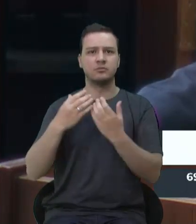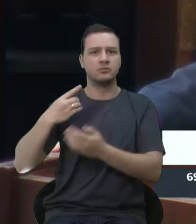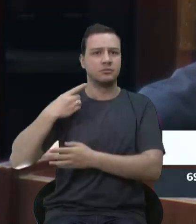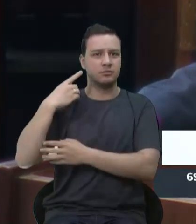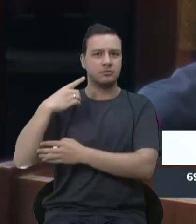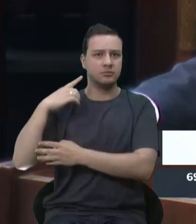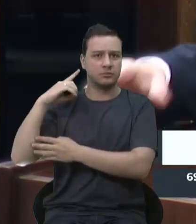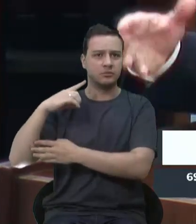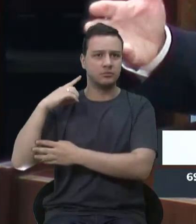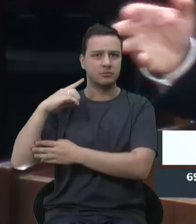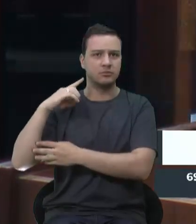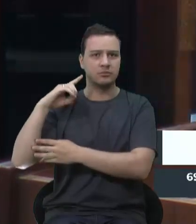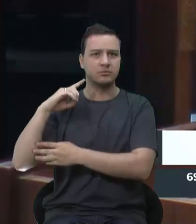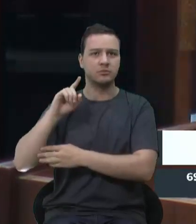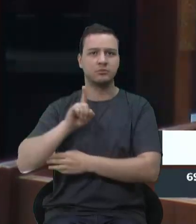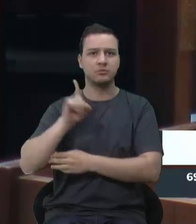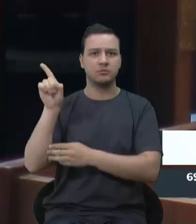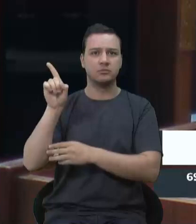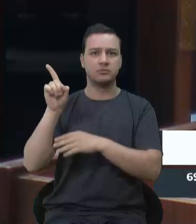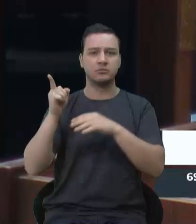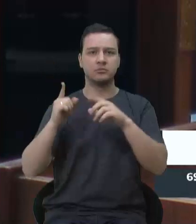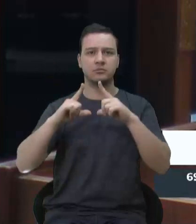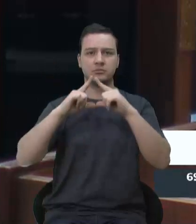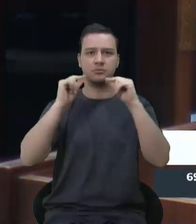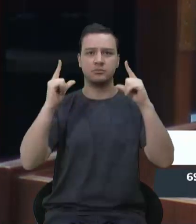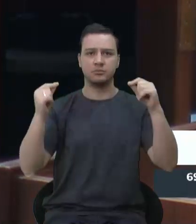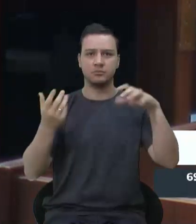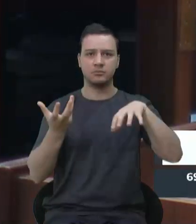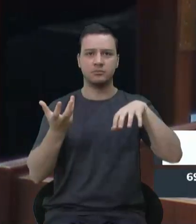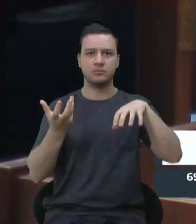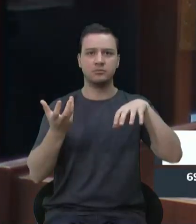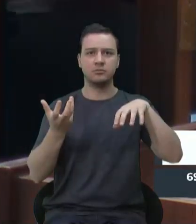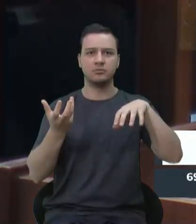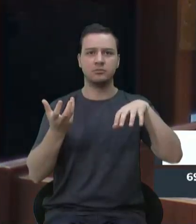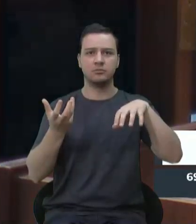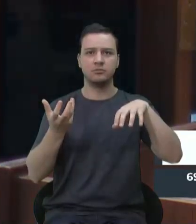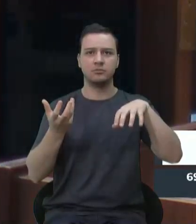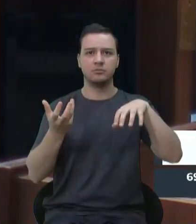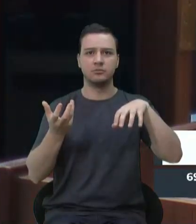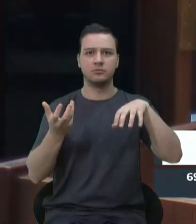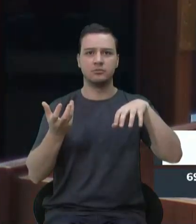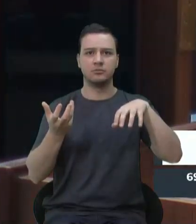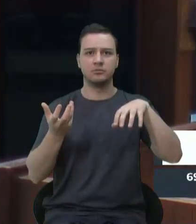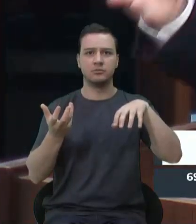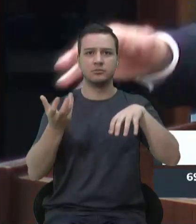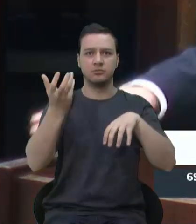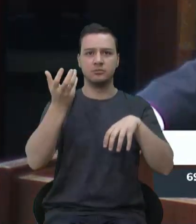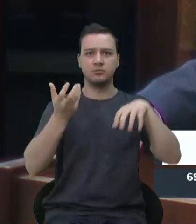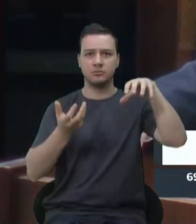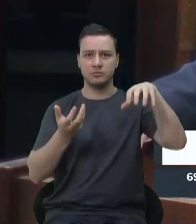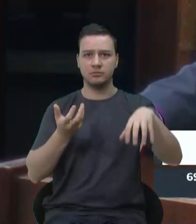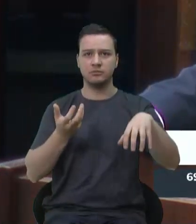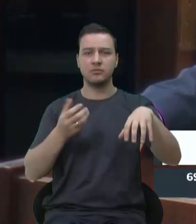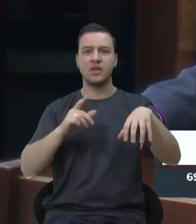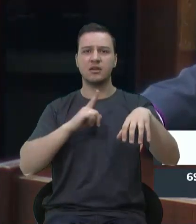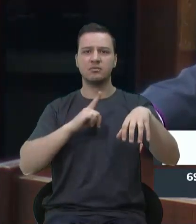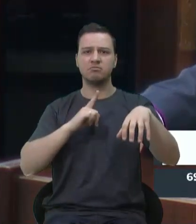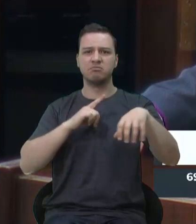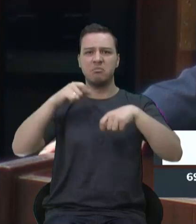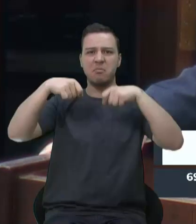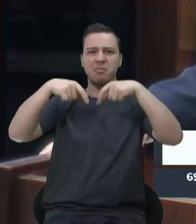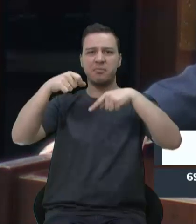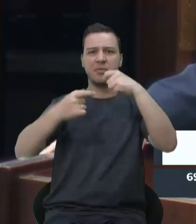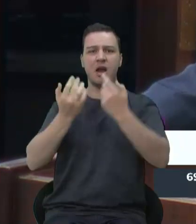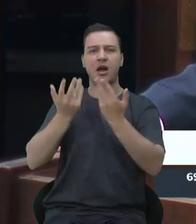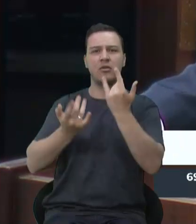Brasília vivia o expediente que se chamava do Pinga-Fogo, que era um espaço em que os